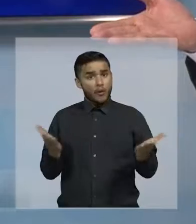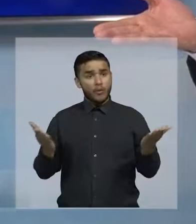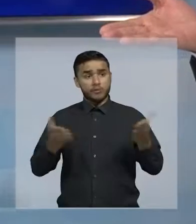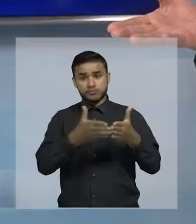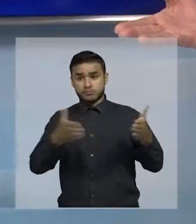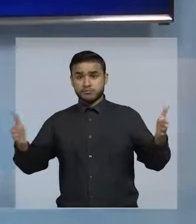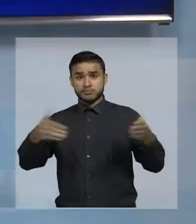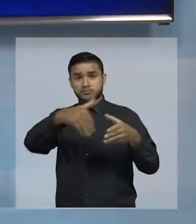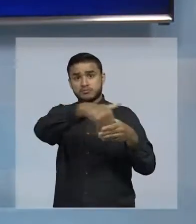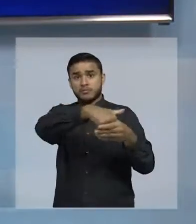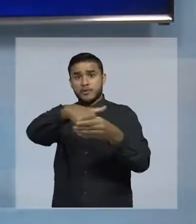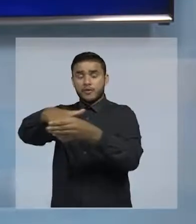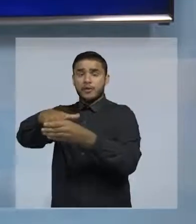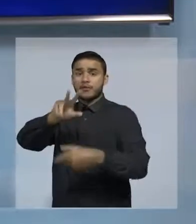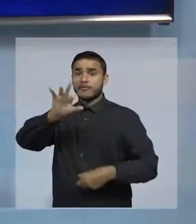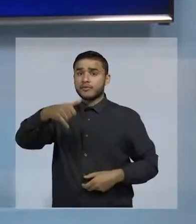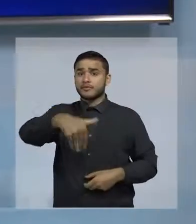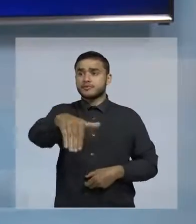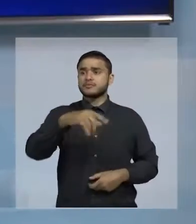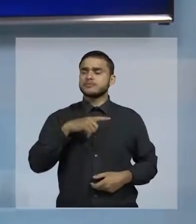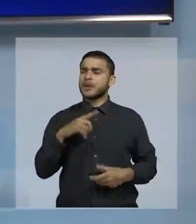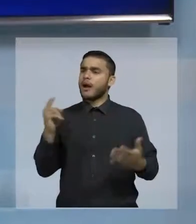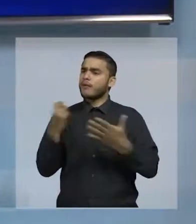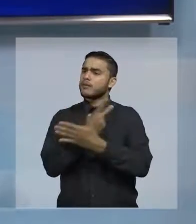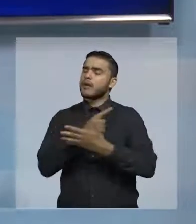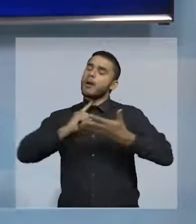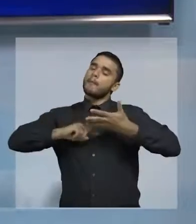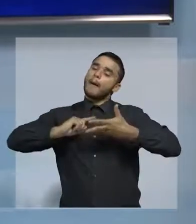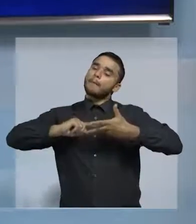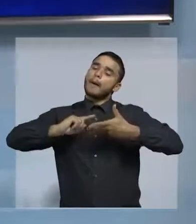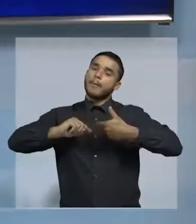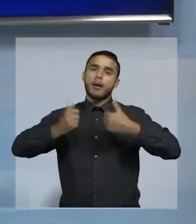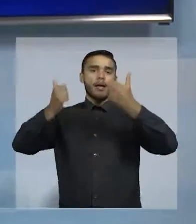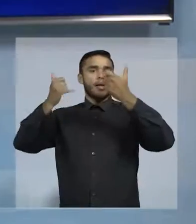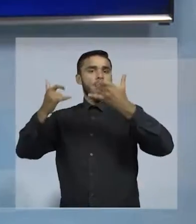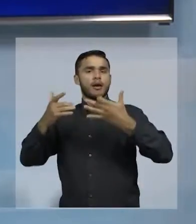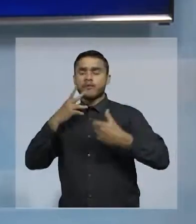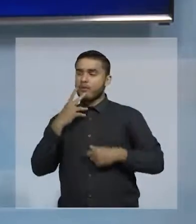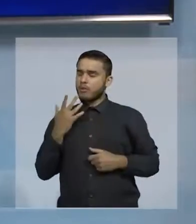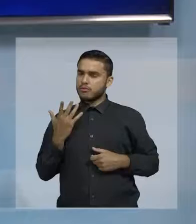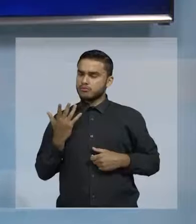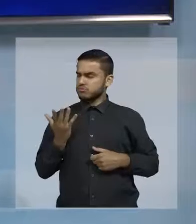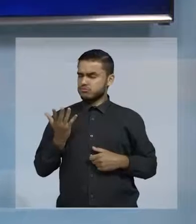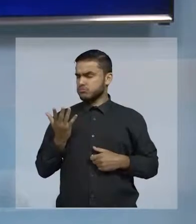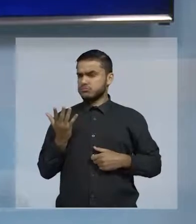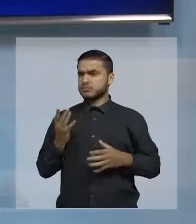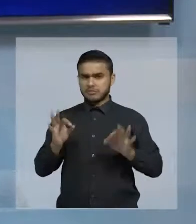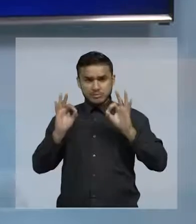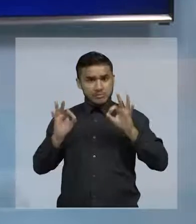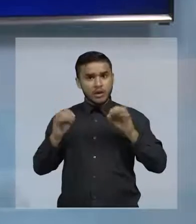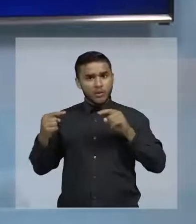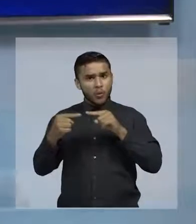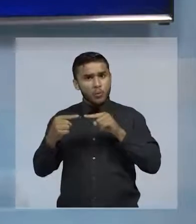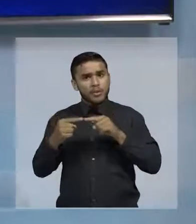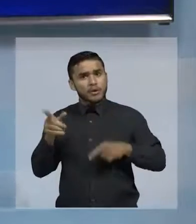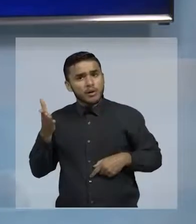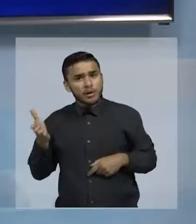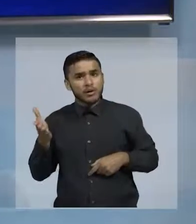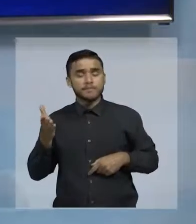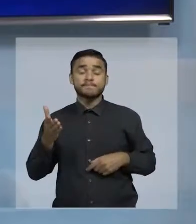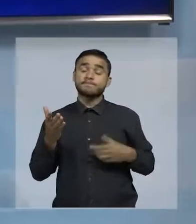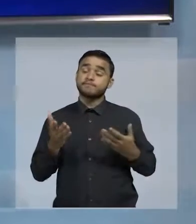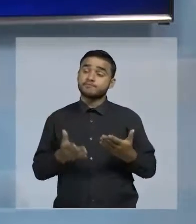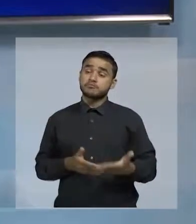na eleição, também o desgasta muito pelas razões apresentadas. Isso se pode negar. Para você,